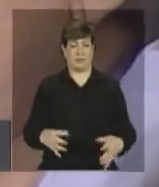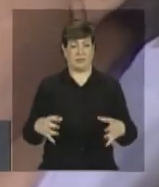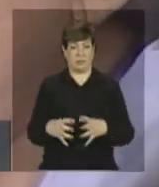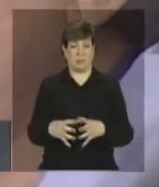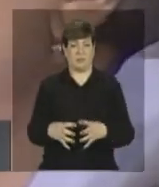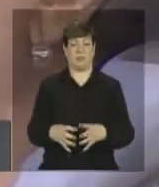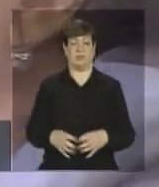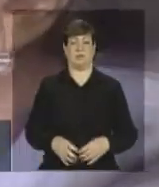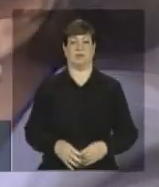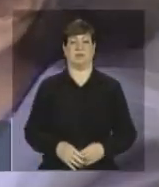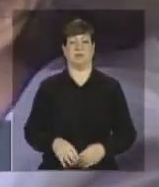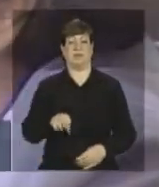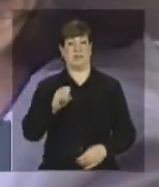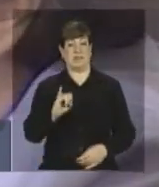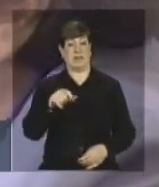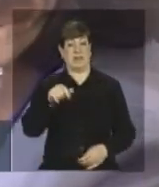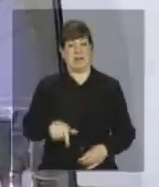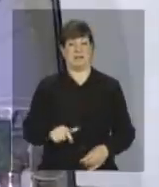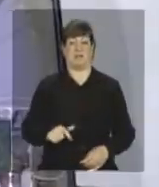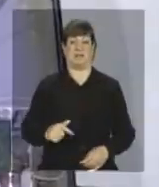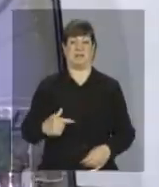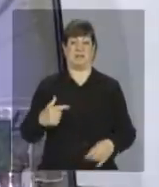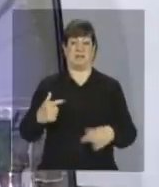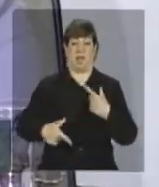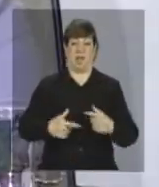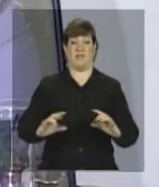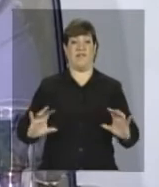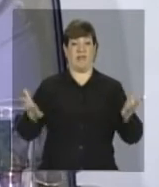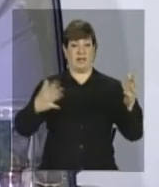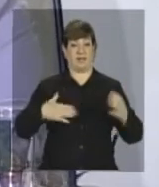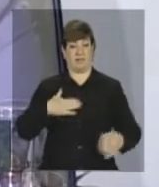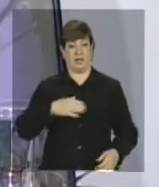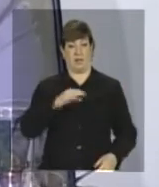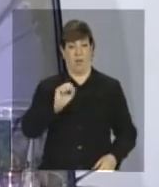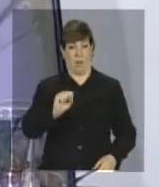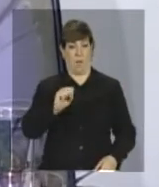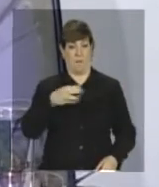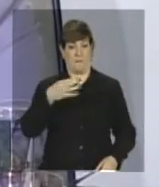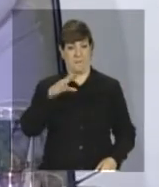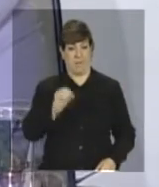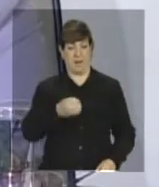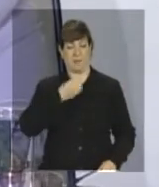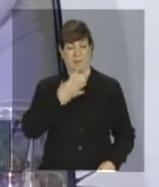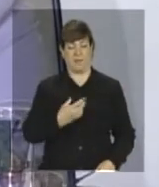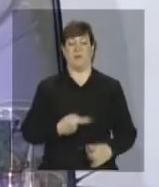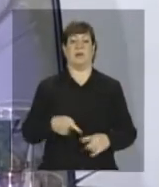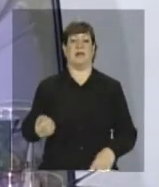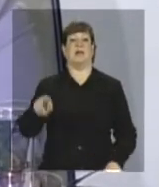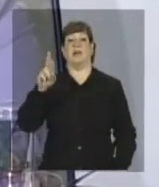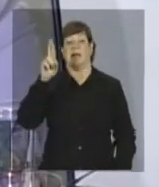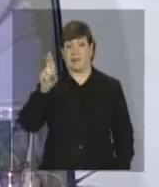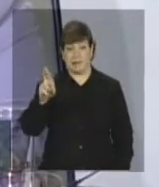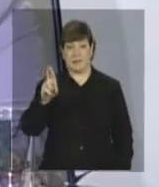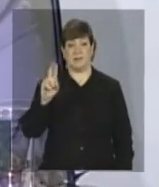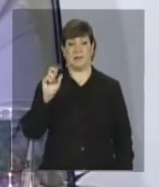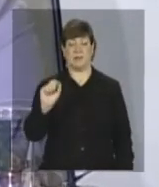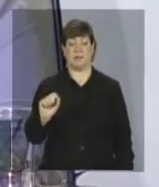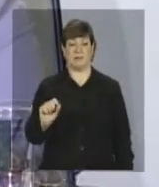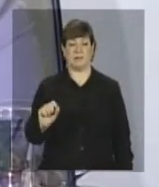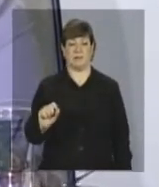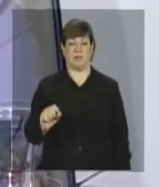se esse ato de comemoração do 8 de março representa